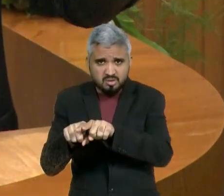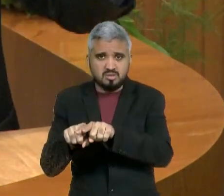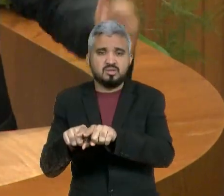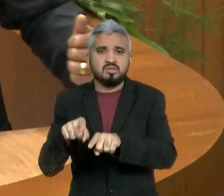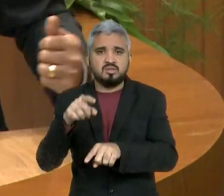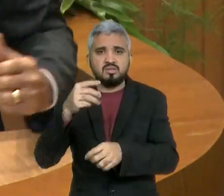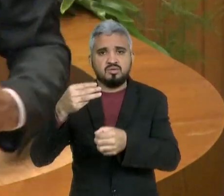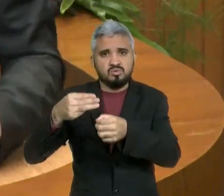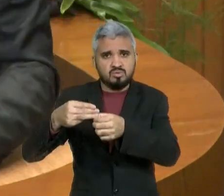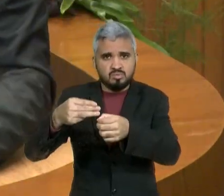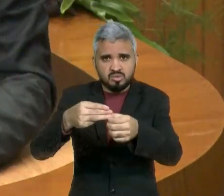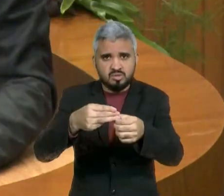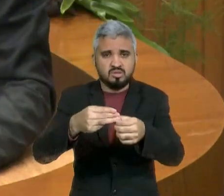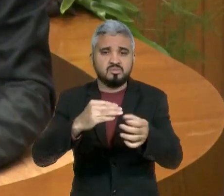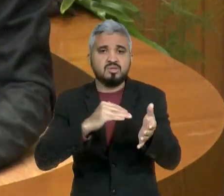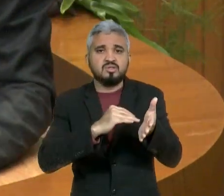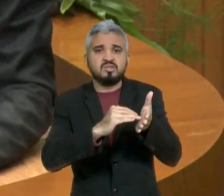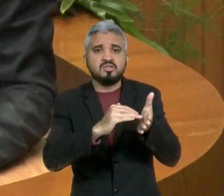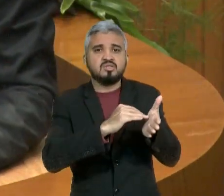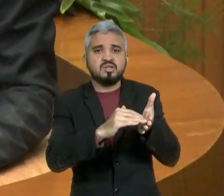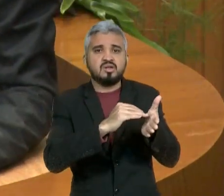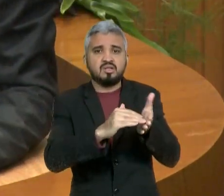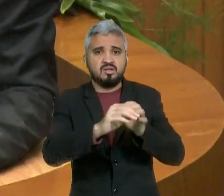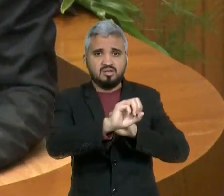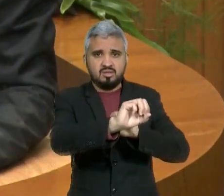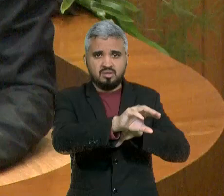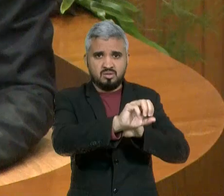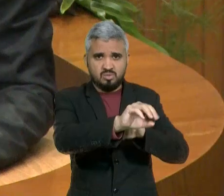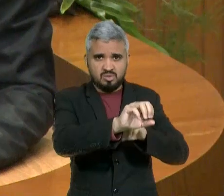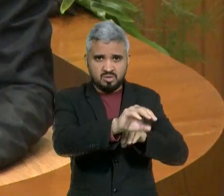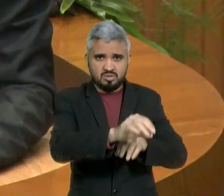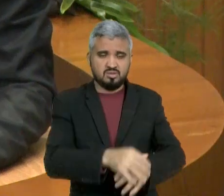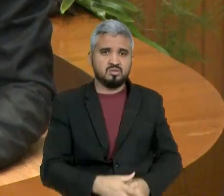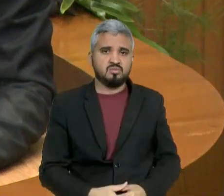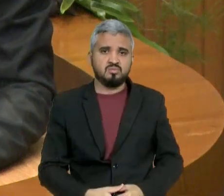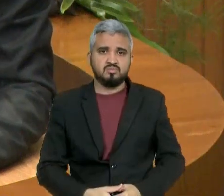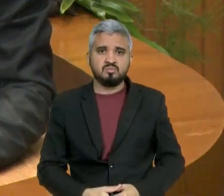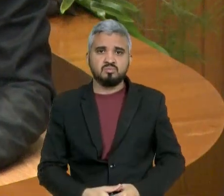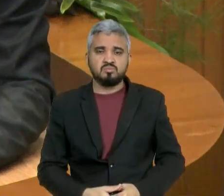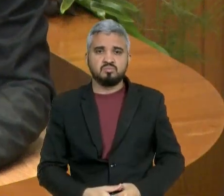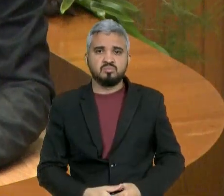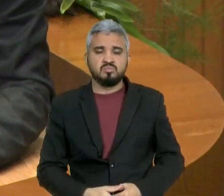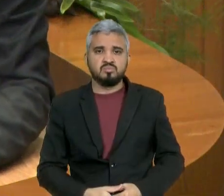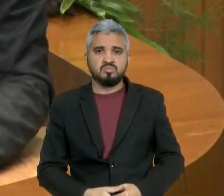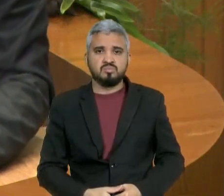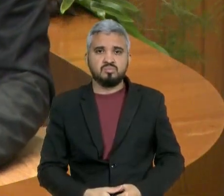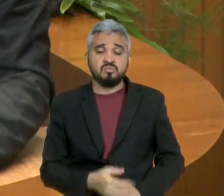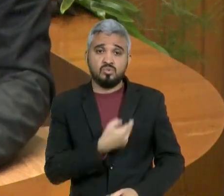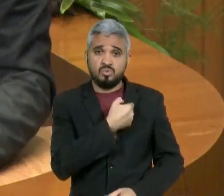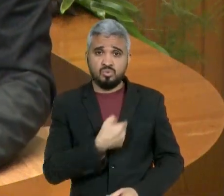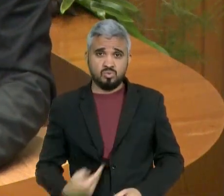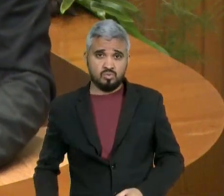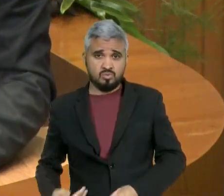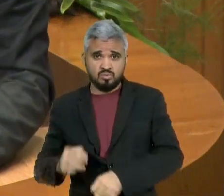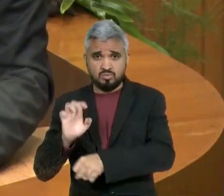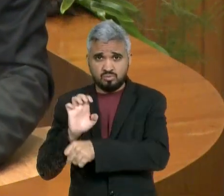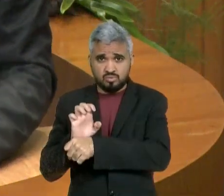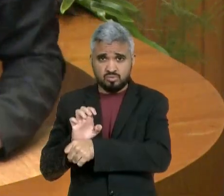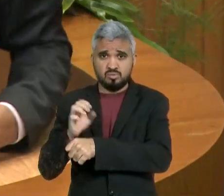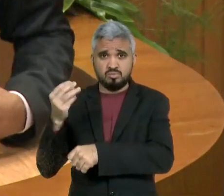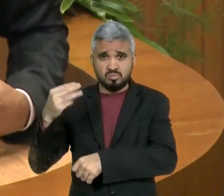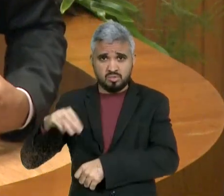município, via secretaria de educação, para que tanto o governo do estado, o